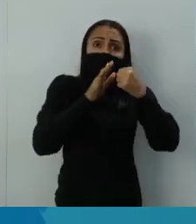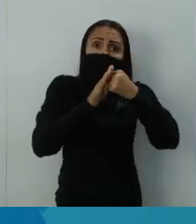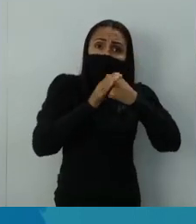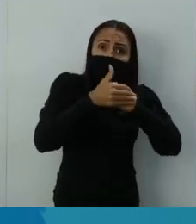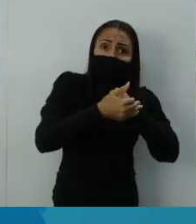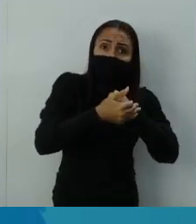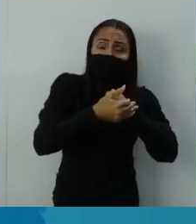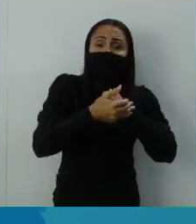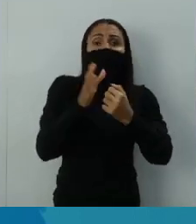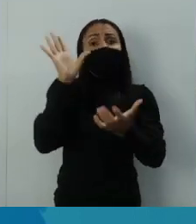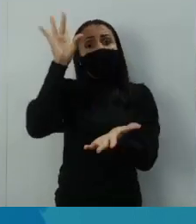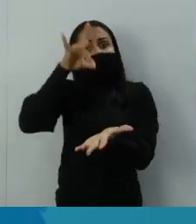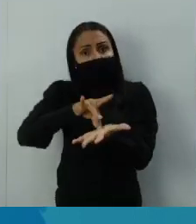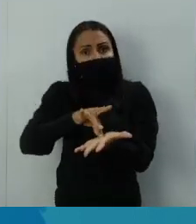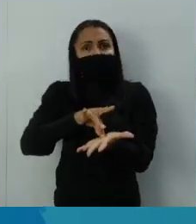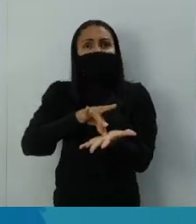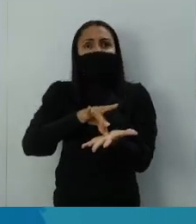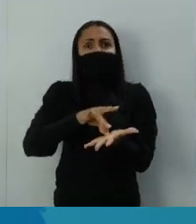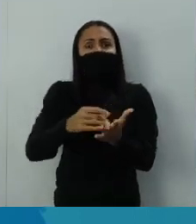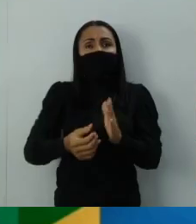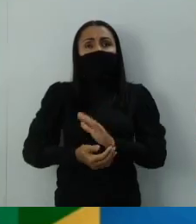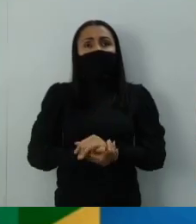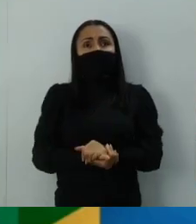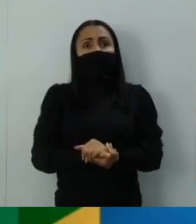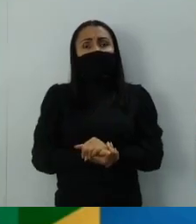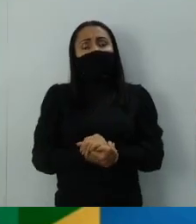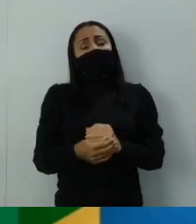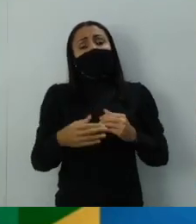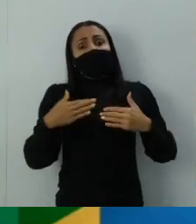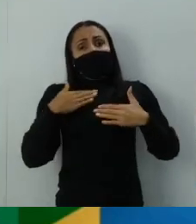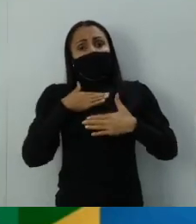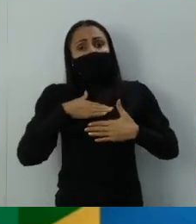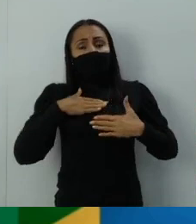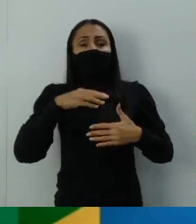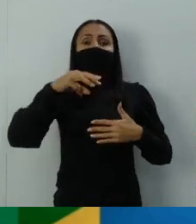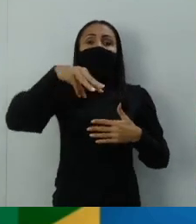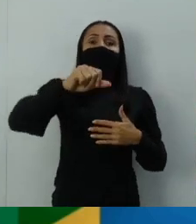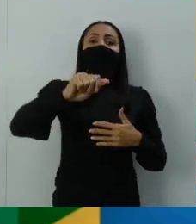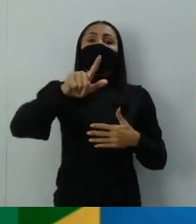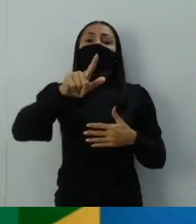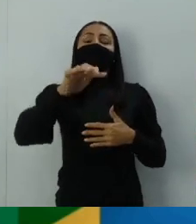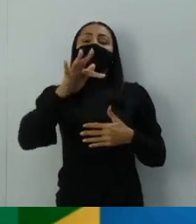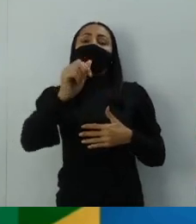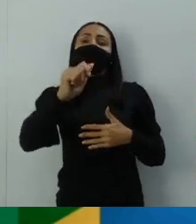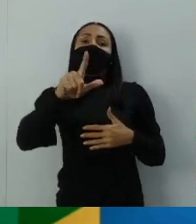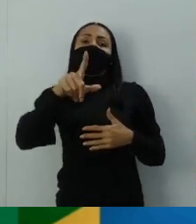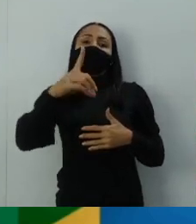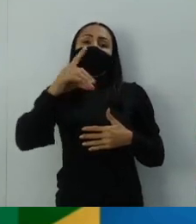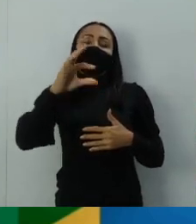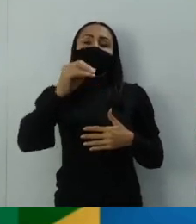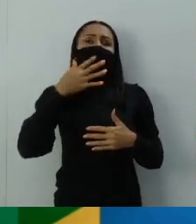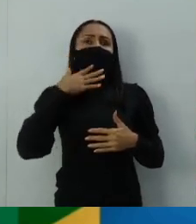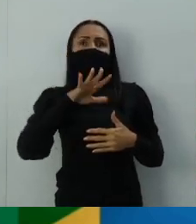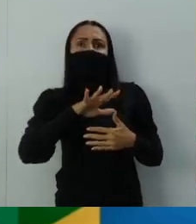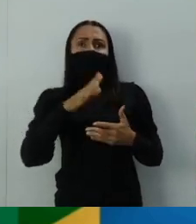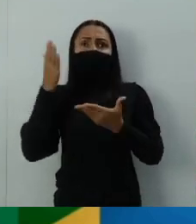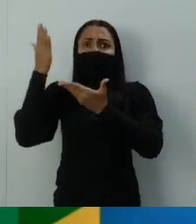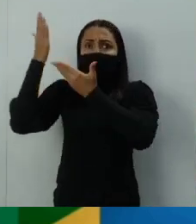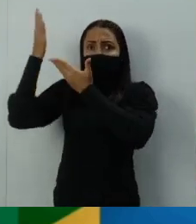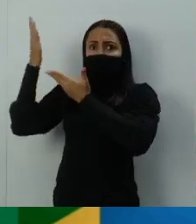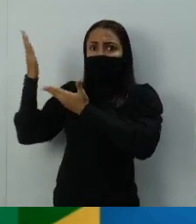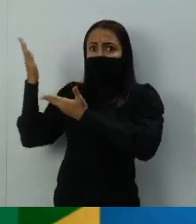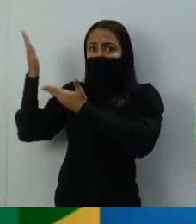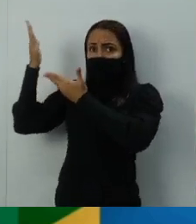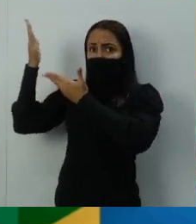uma realidade. Eu gosto muito de Mafalda e eu quero apresentar, se você ainda não conhece, eu quero apresentar para vocês a